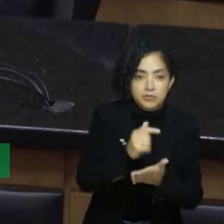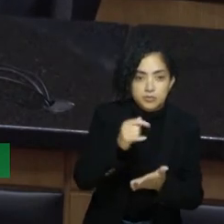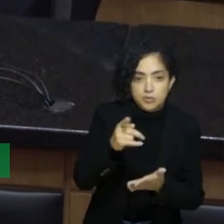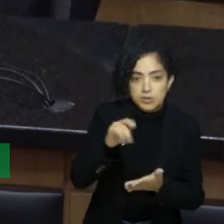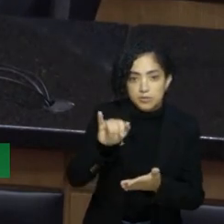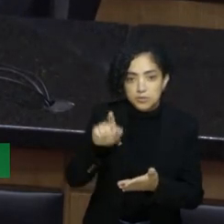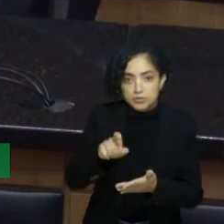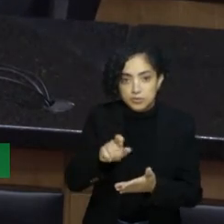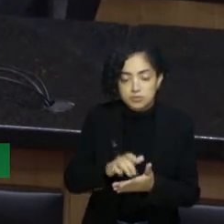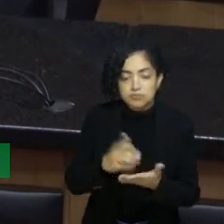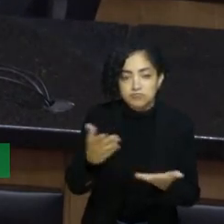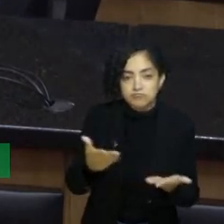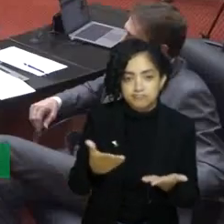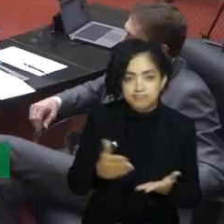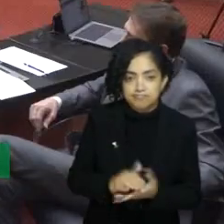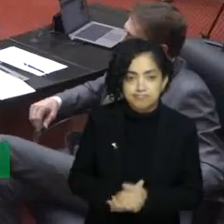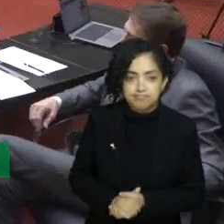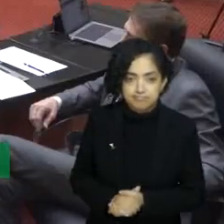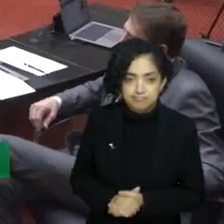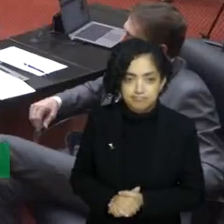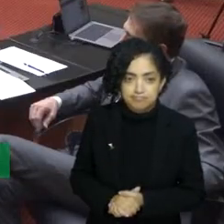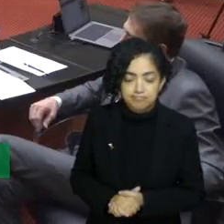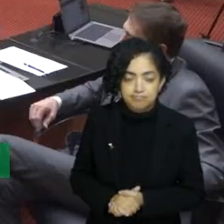manifestação. Muito obrigado.